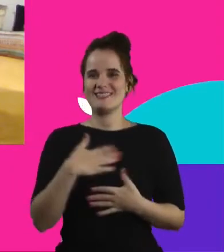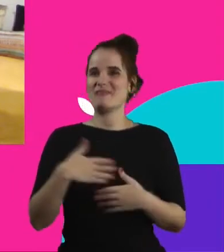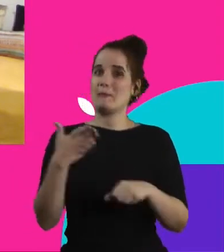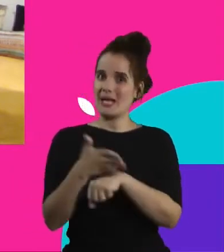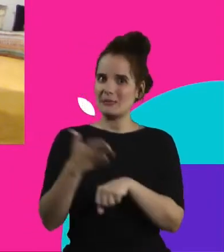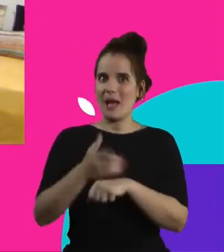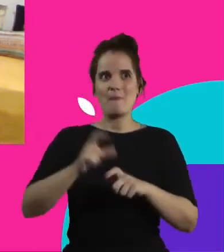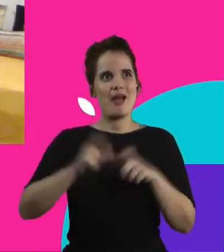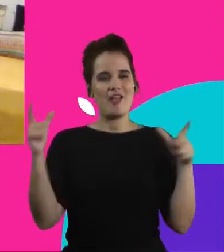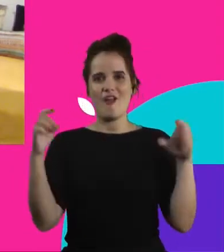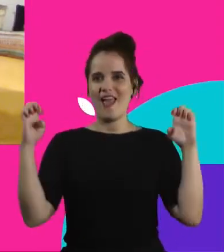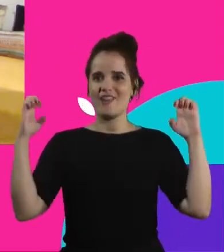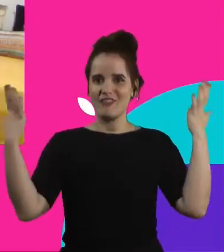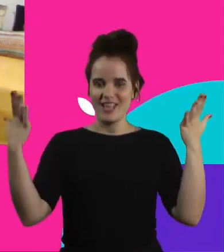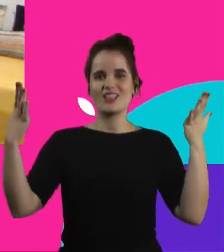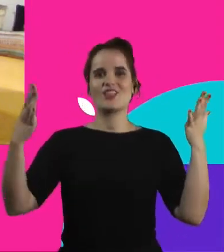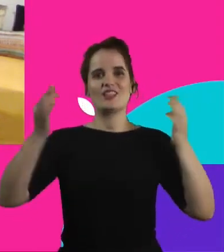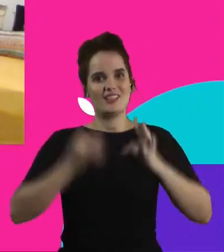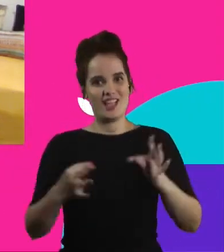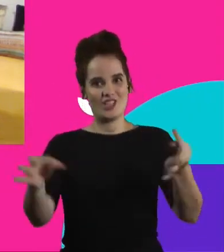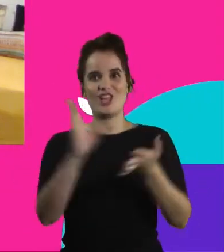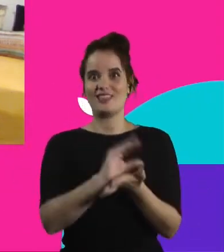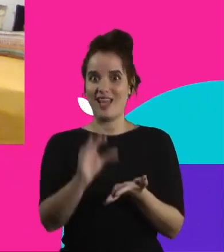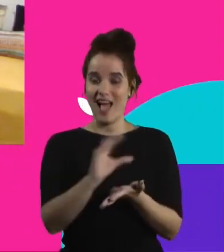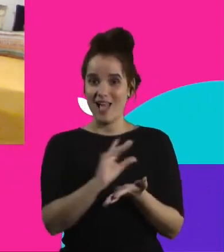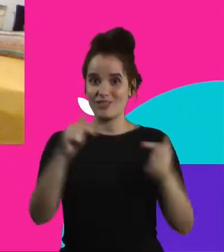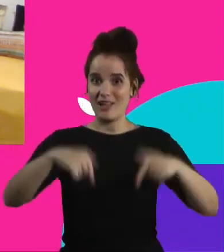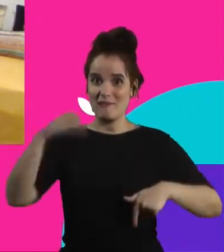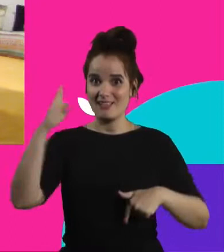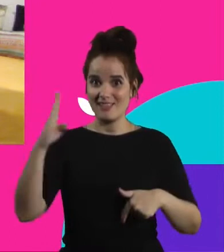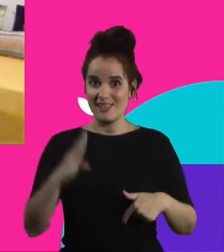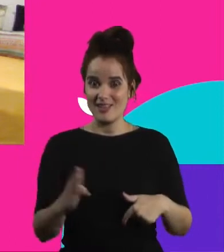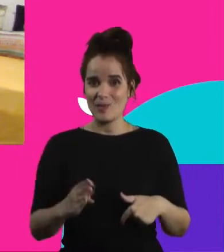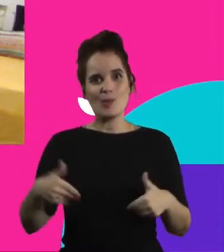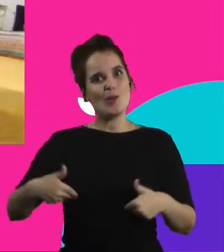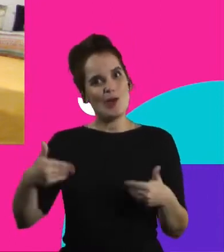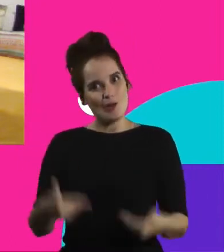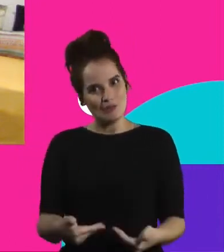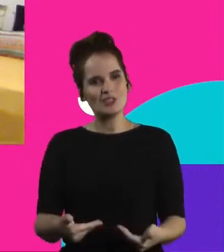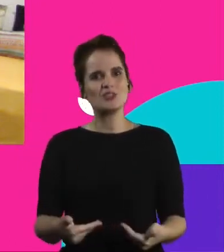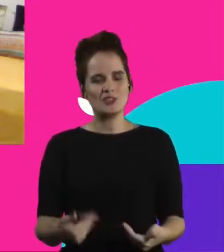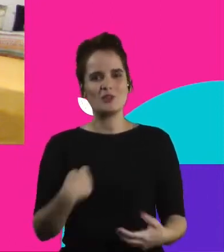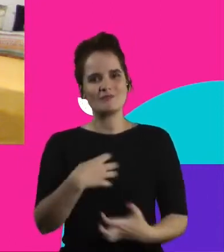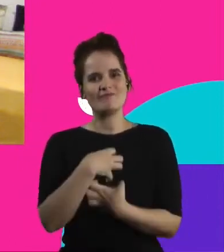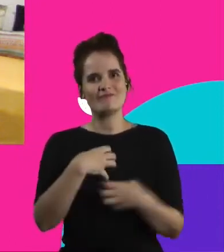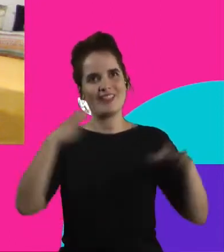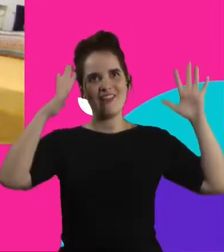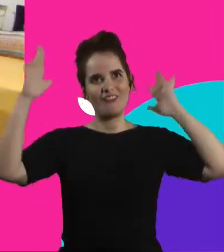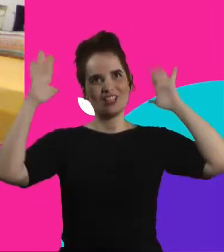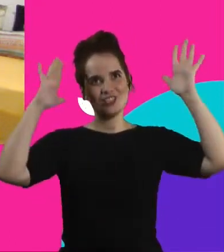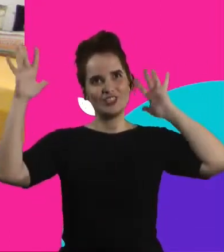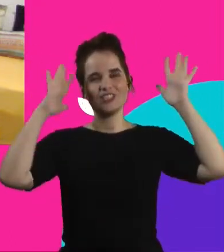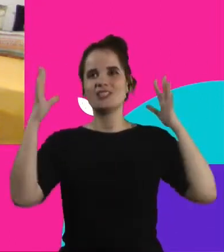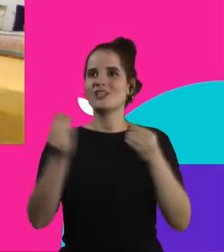do maior evento de tecnologia e dados para impacto social do Brasil, e com esse convite, né, que me faz refletir muito, mergulhar